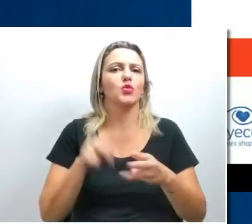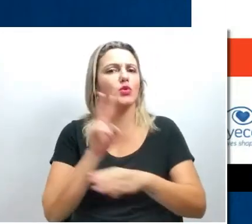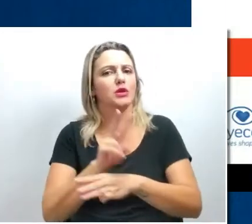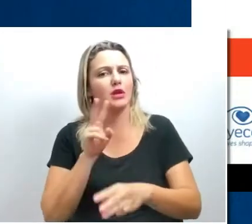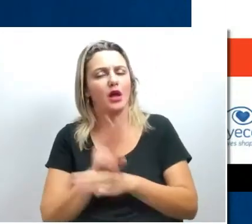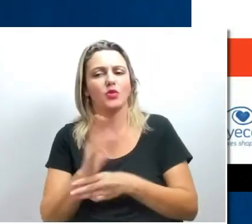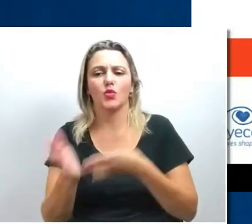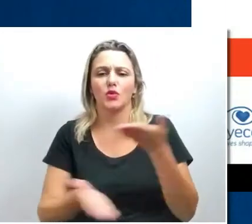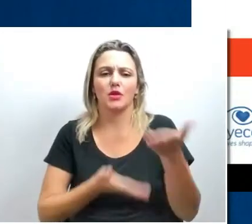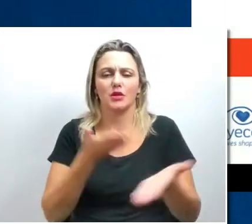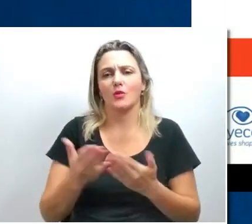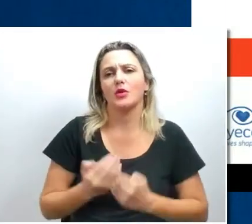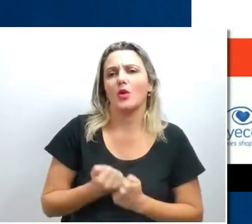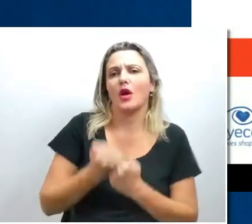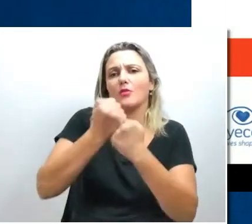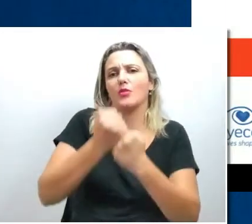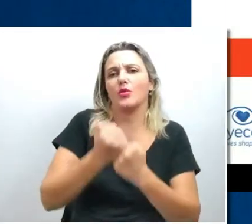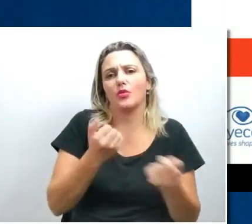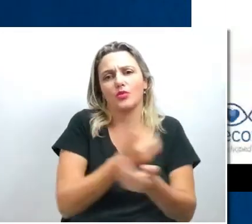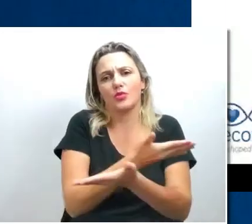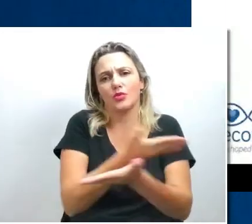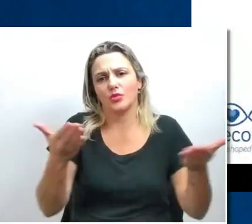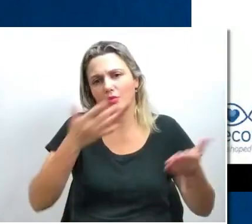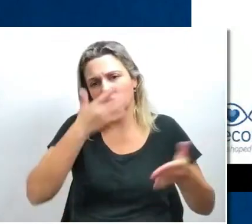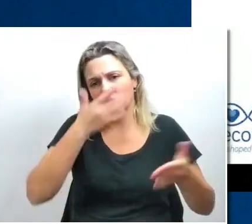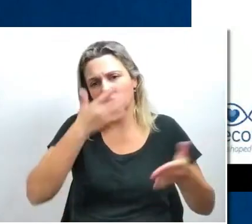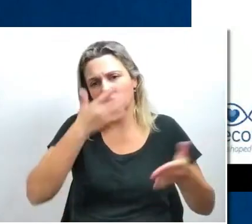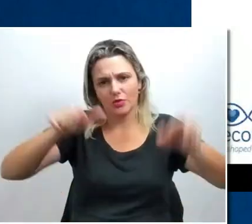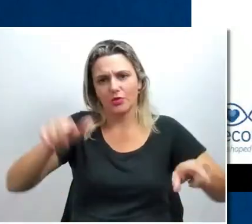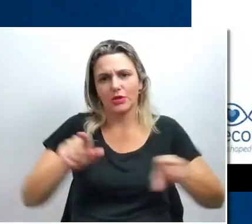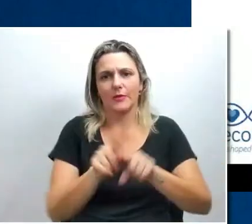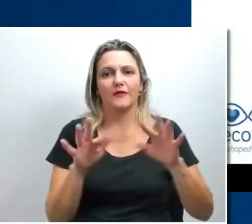para esses indivíduos e essas famílias.